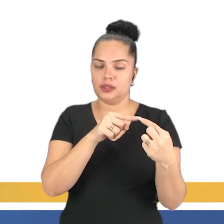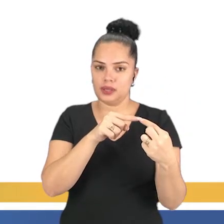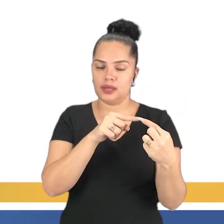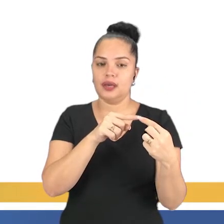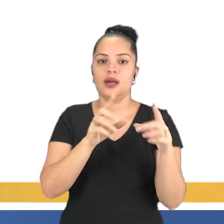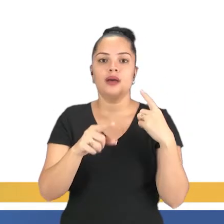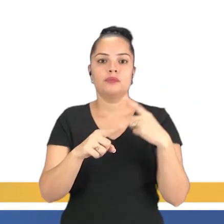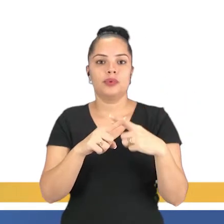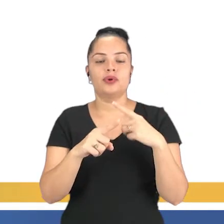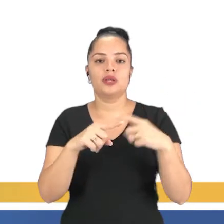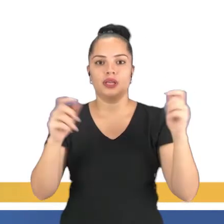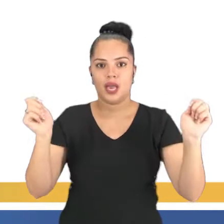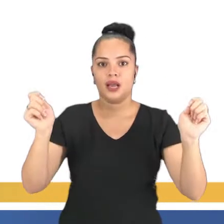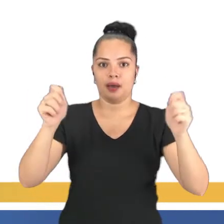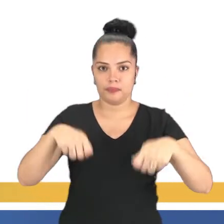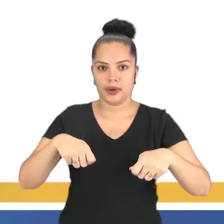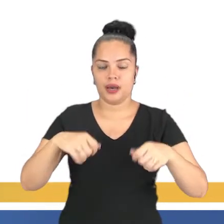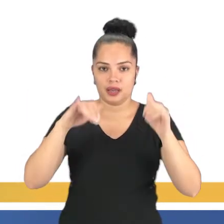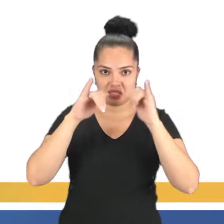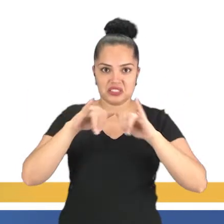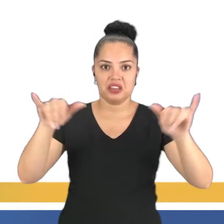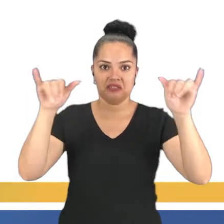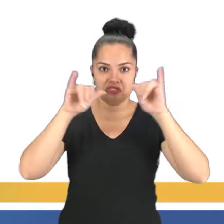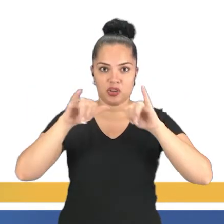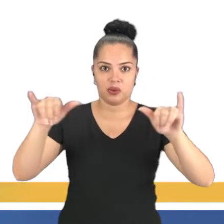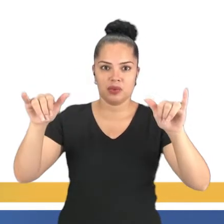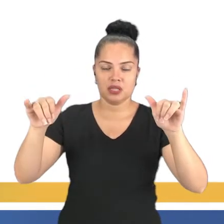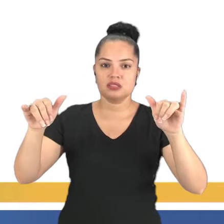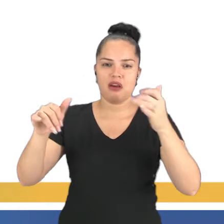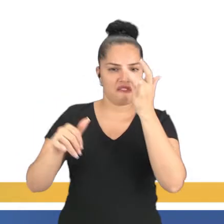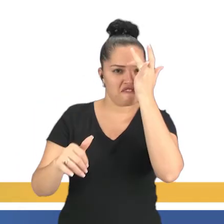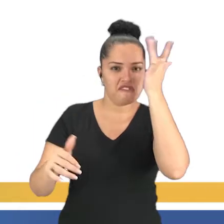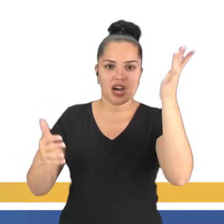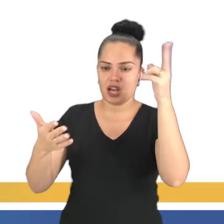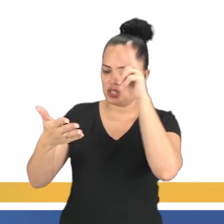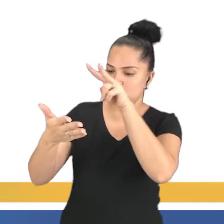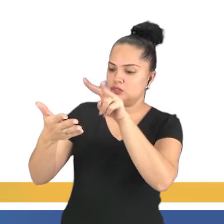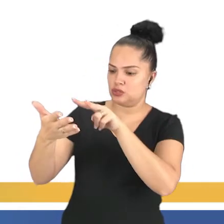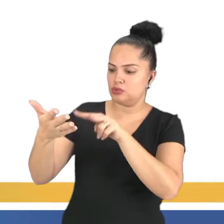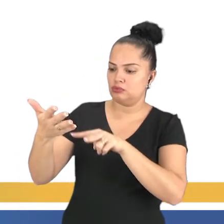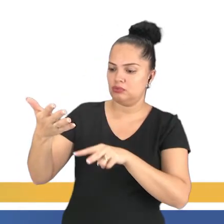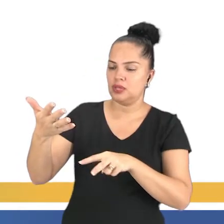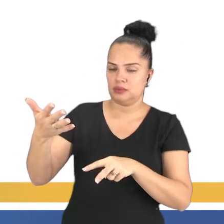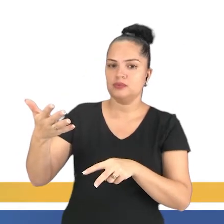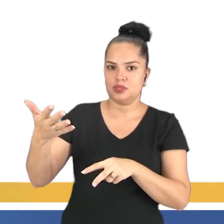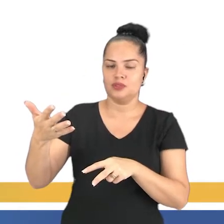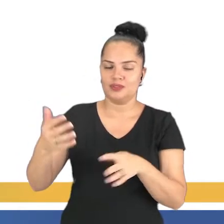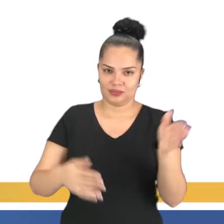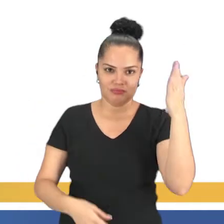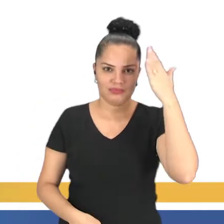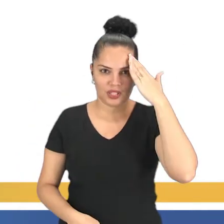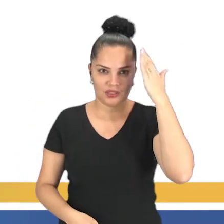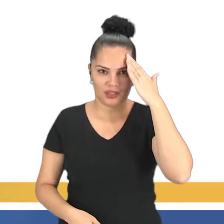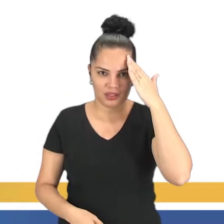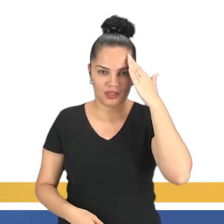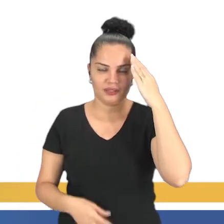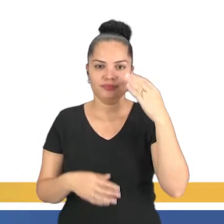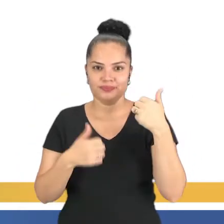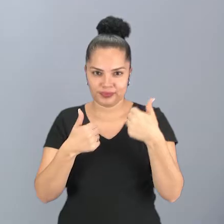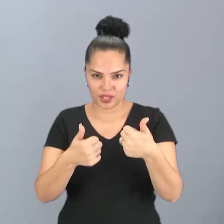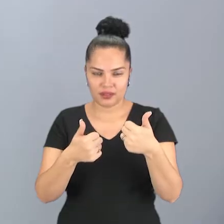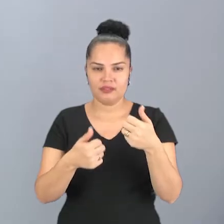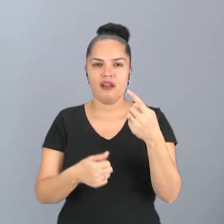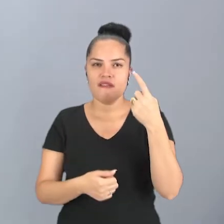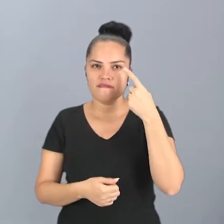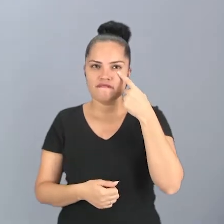Isso permite que a informação salte ao olhar mais facilmente. Correto? Deu para compreender? Então, observando